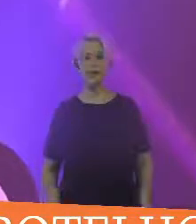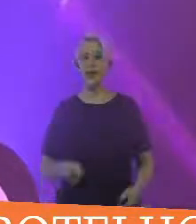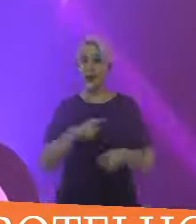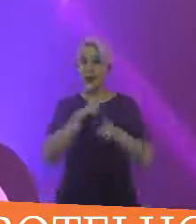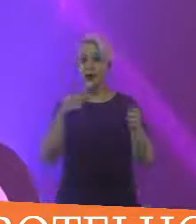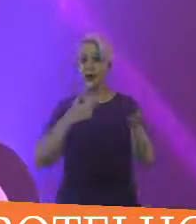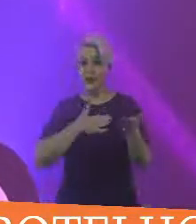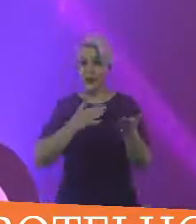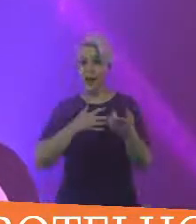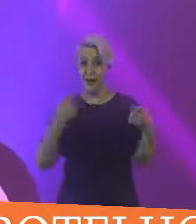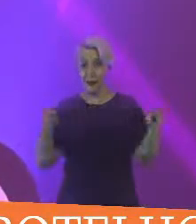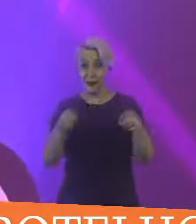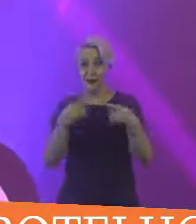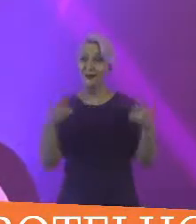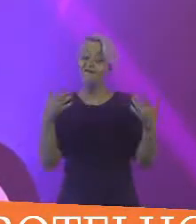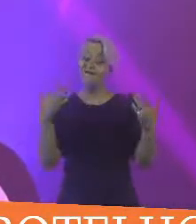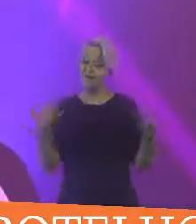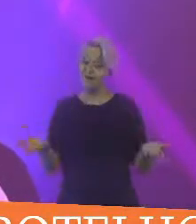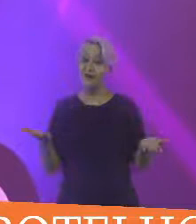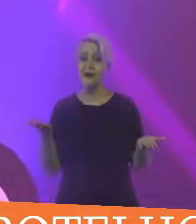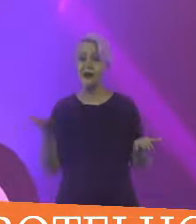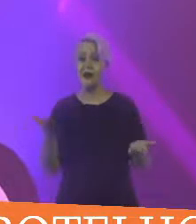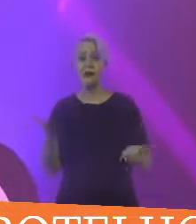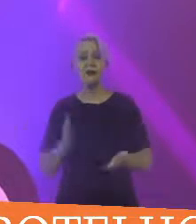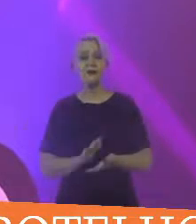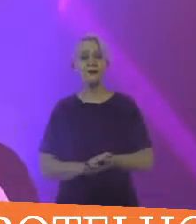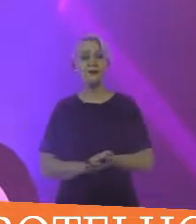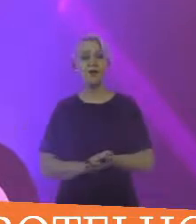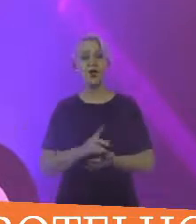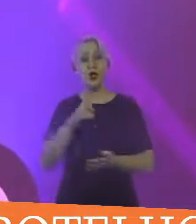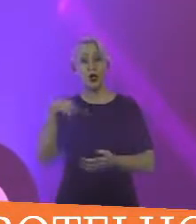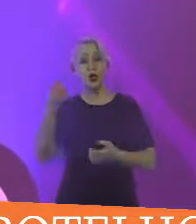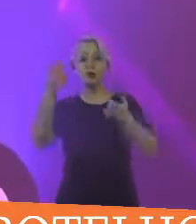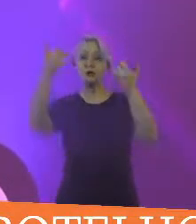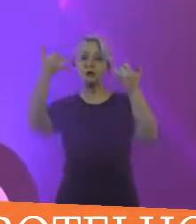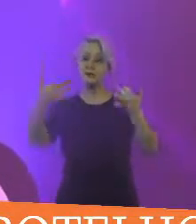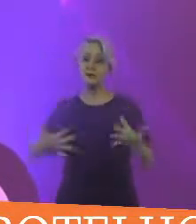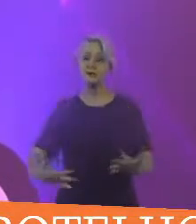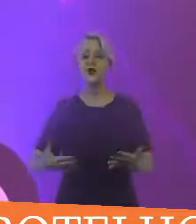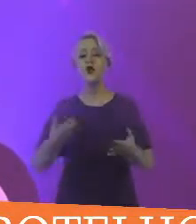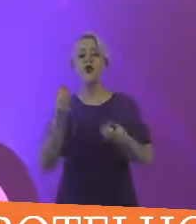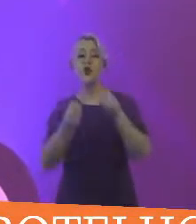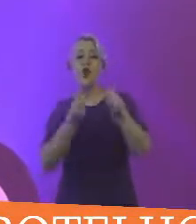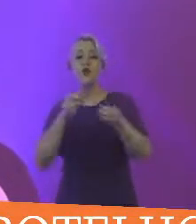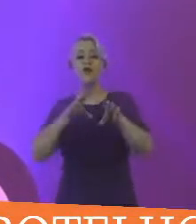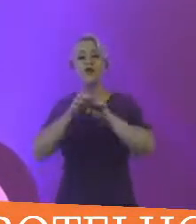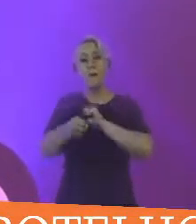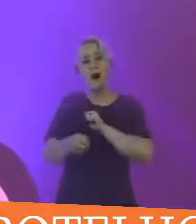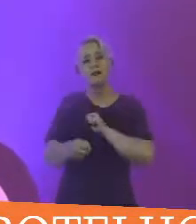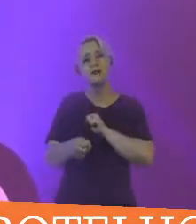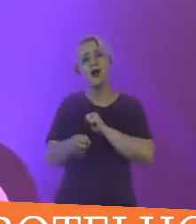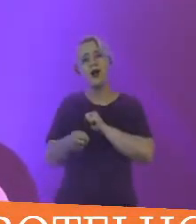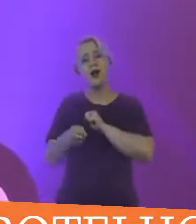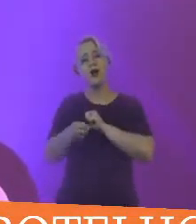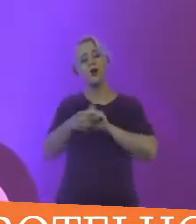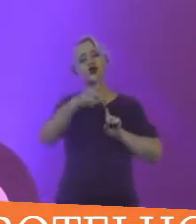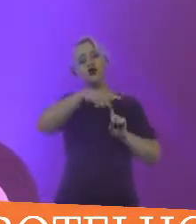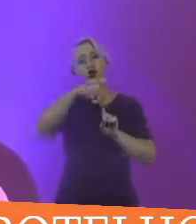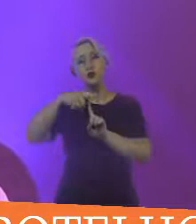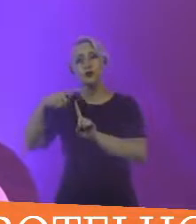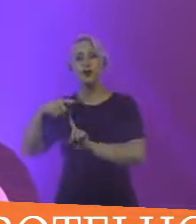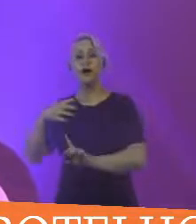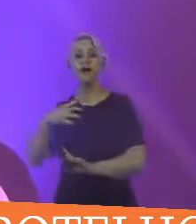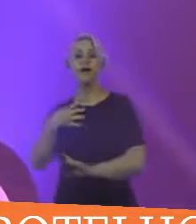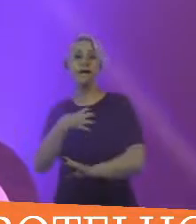Gostaram dos jingles? Pois bem, nós falávamos então das formações instrumentais típicas da época da Era de Ouro do Rádio, não é